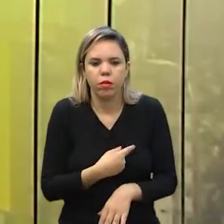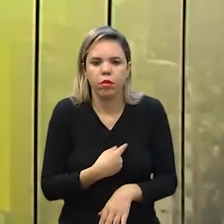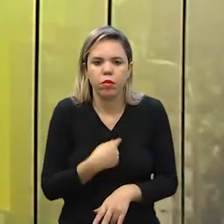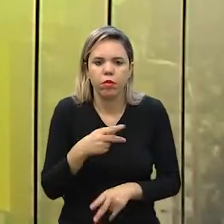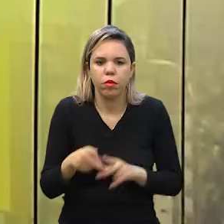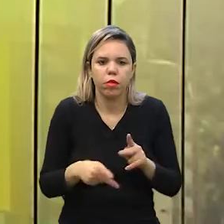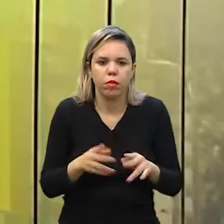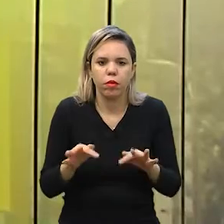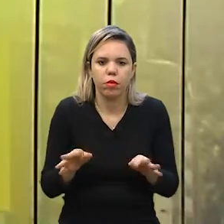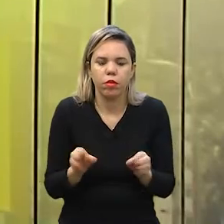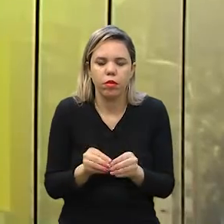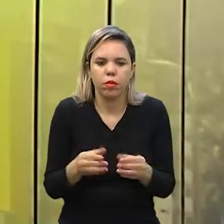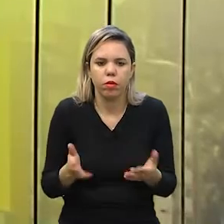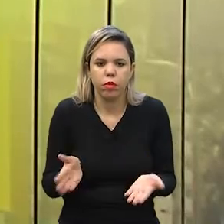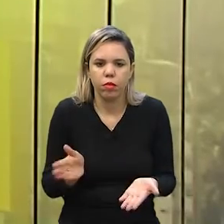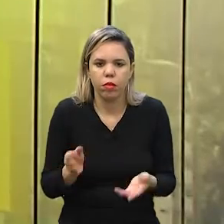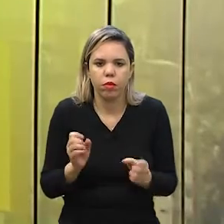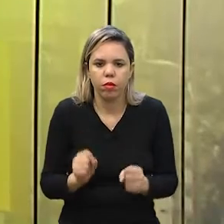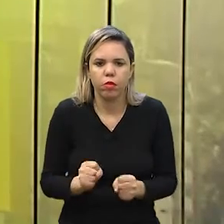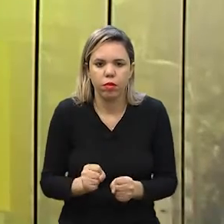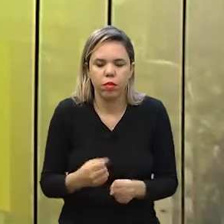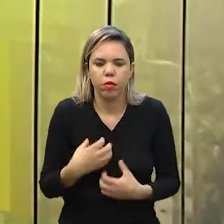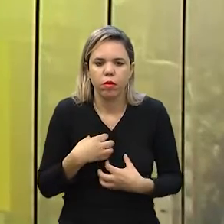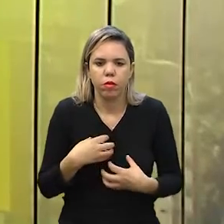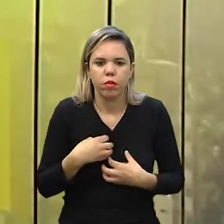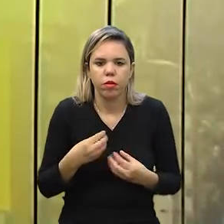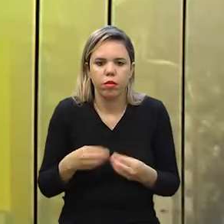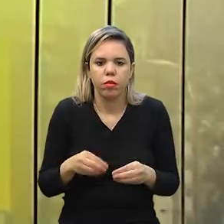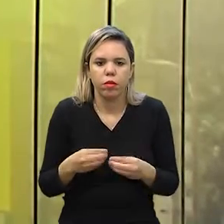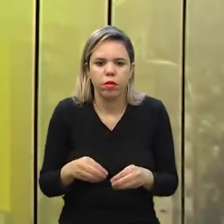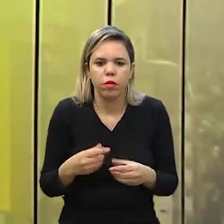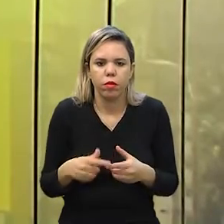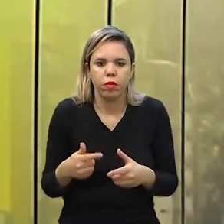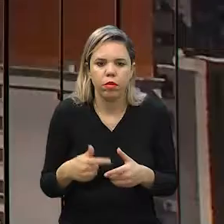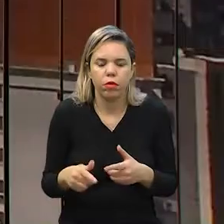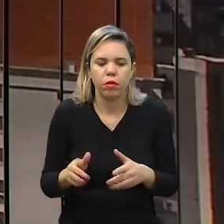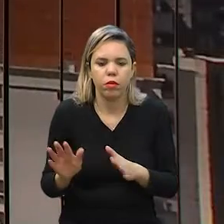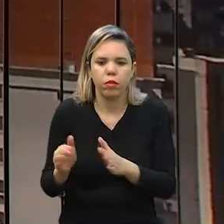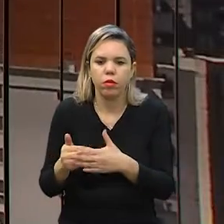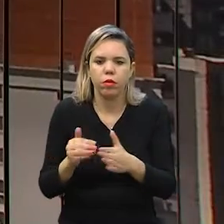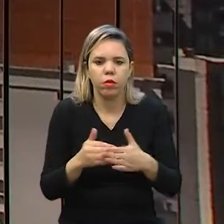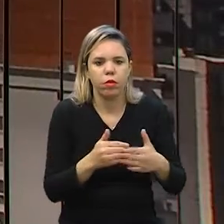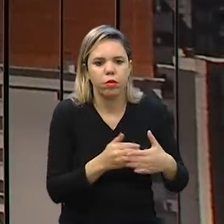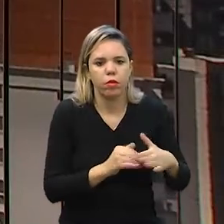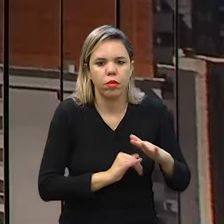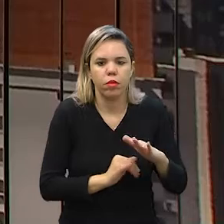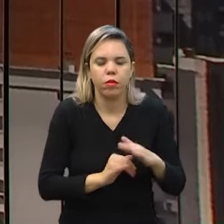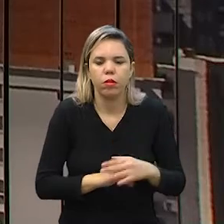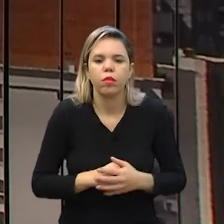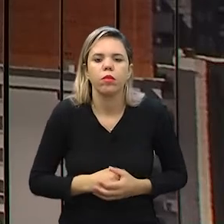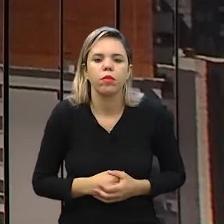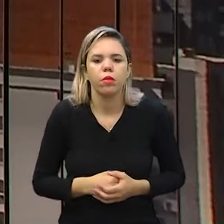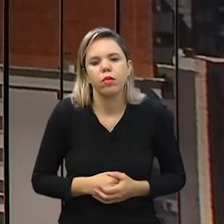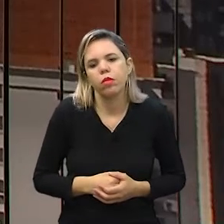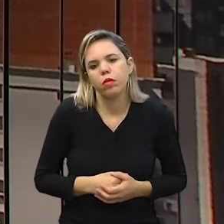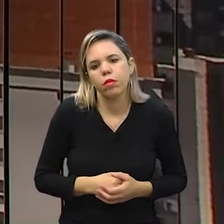enquanto público final, já pode estar sentindo efeito desse desmonte?